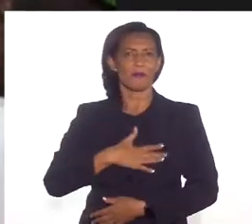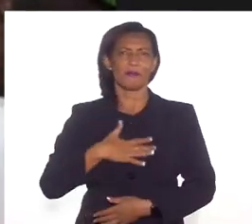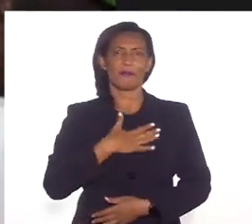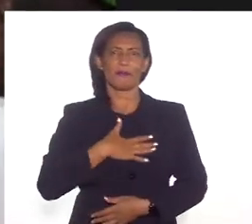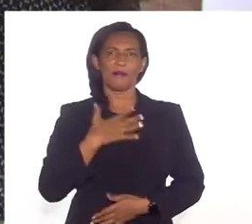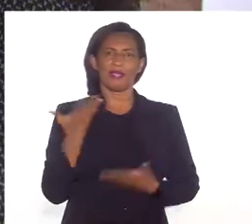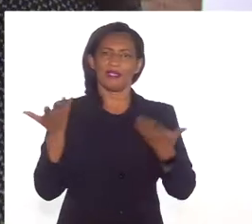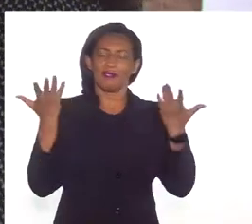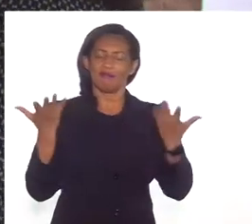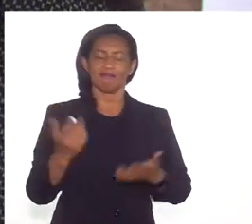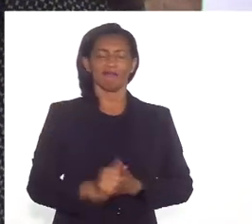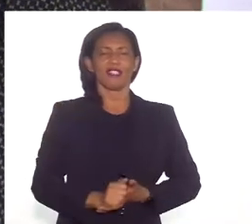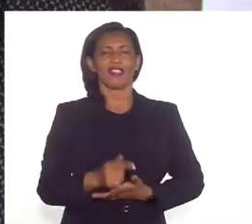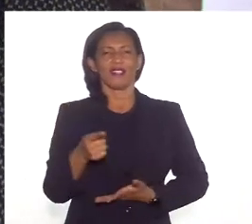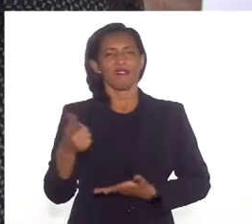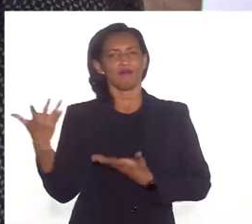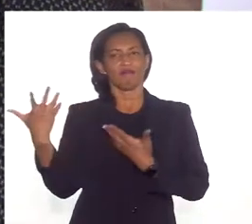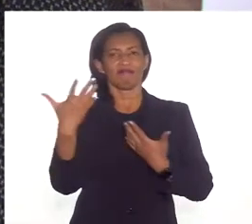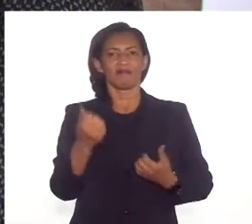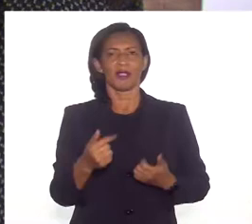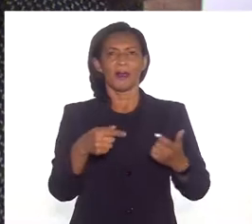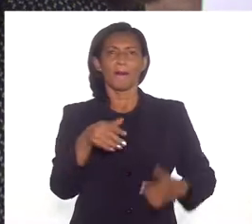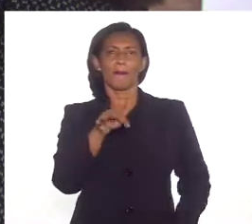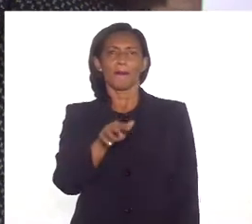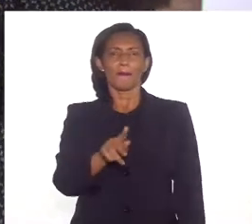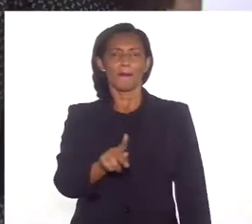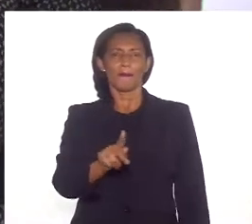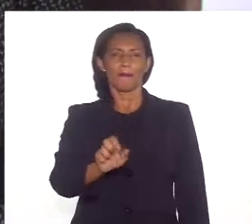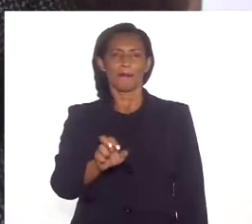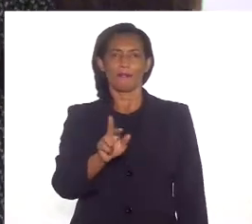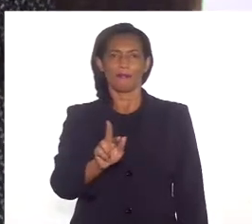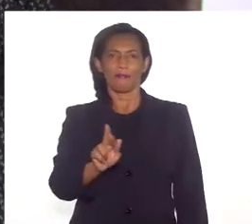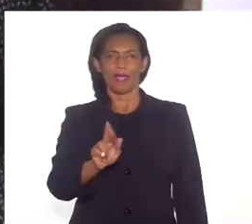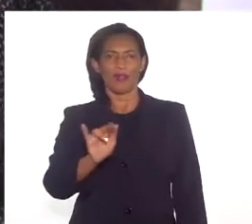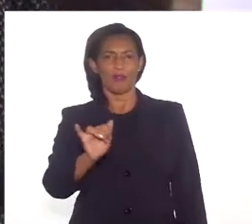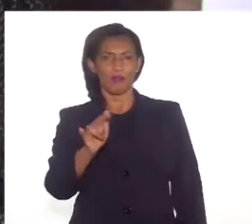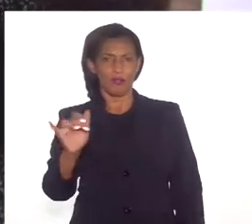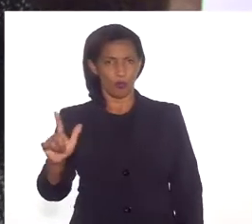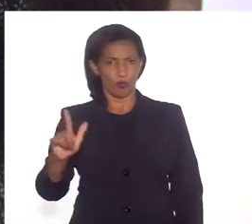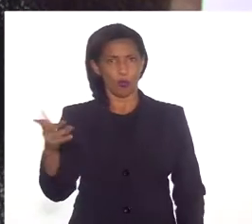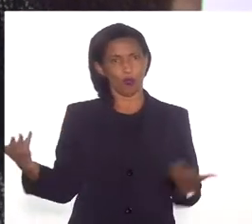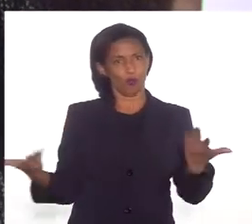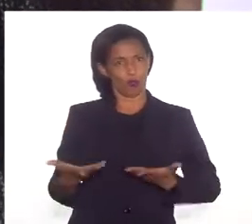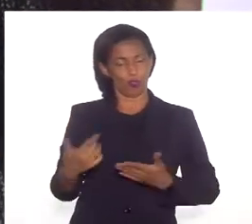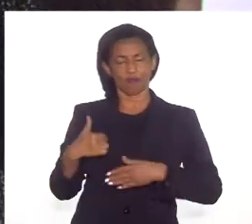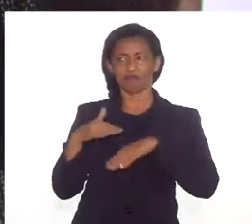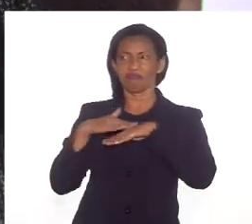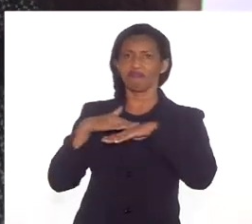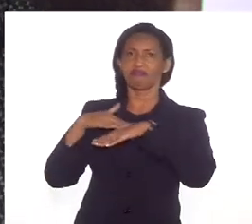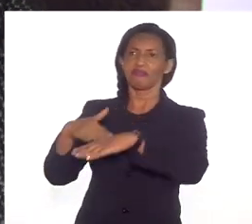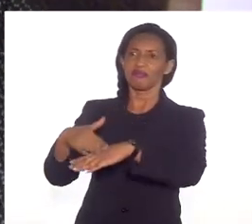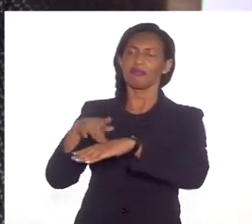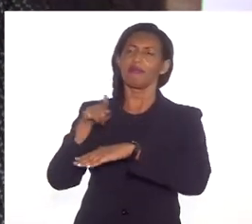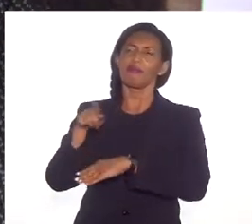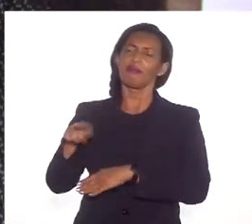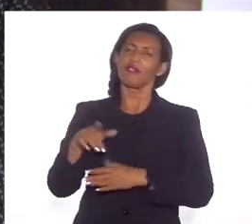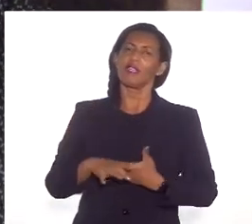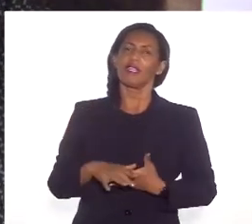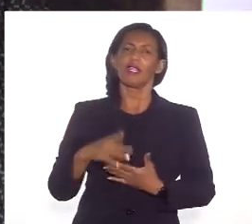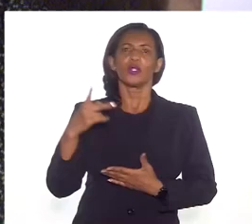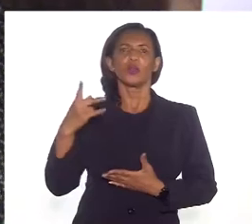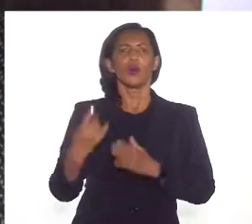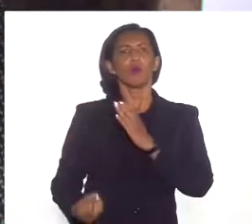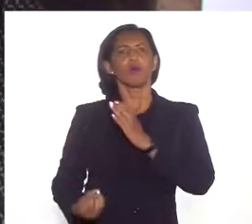prazer enorme te receber aqui no programa Perfil de hoje. Eu queria começar conversando com você sobre